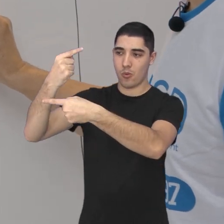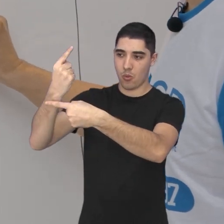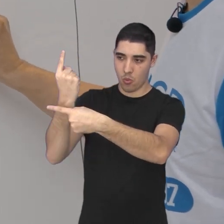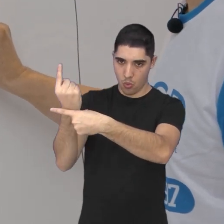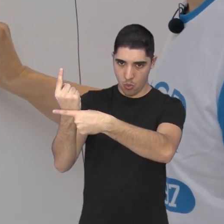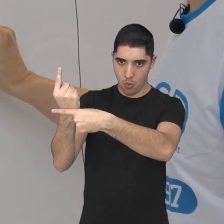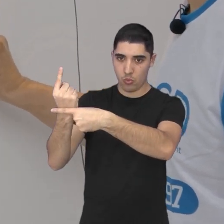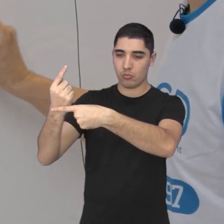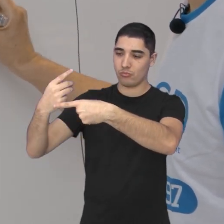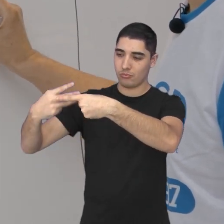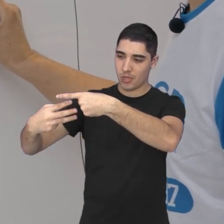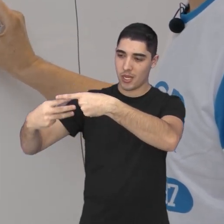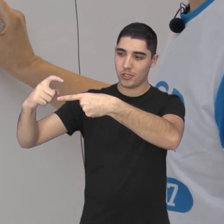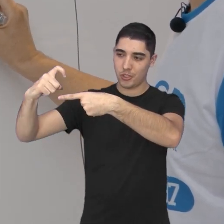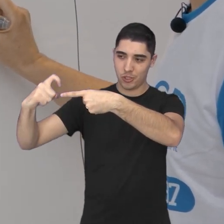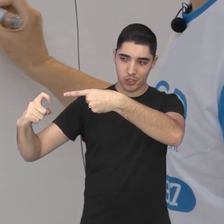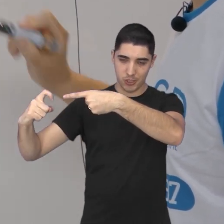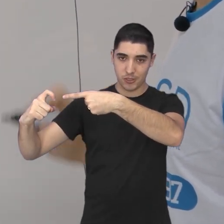de x.